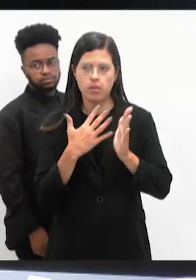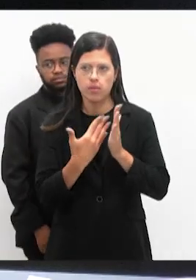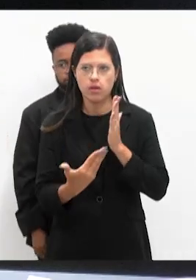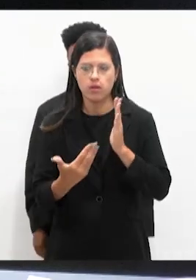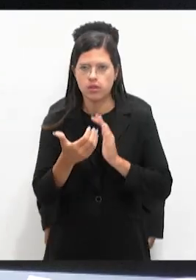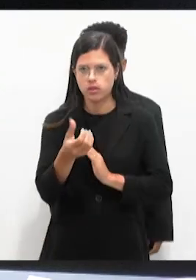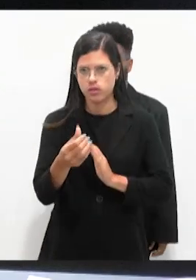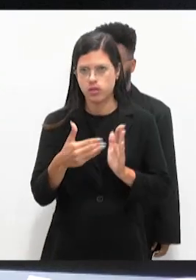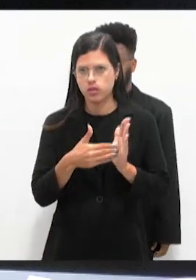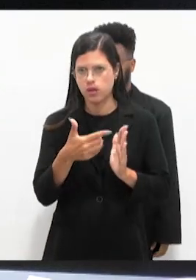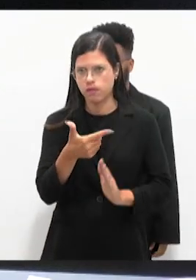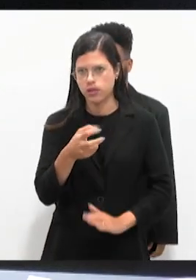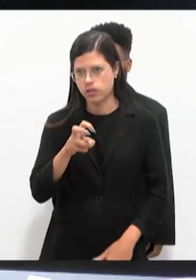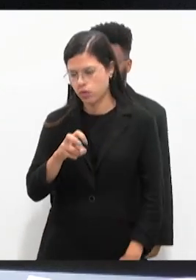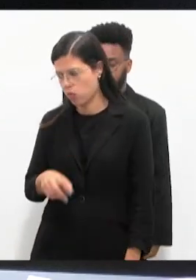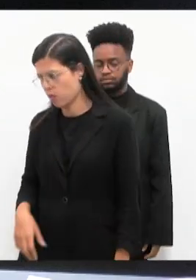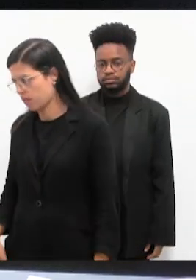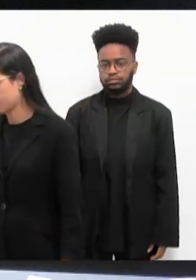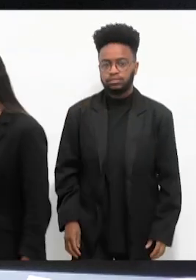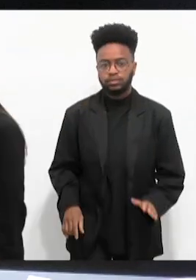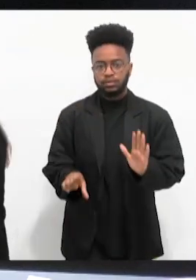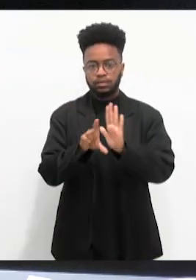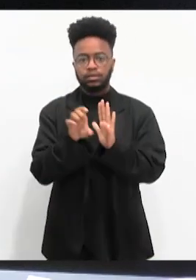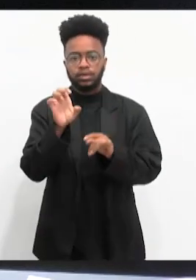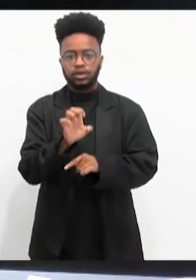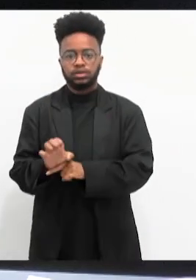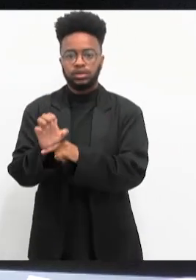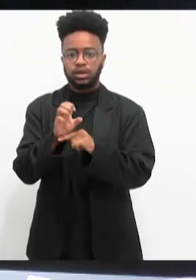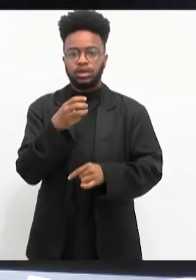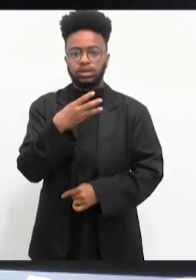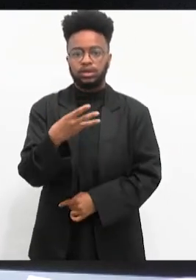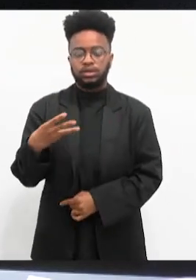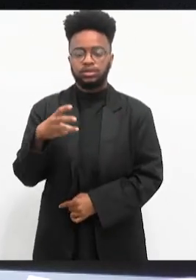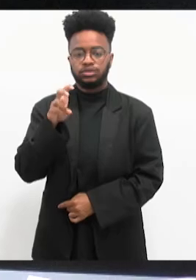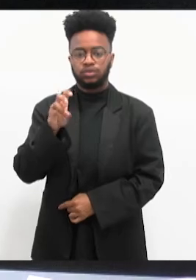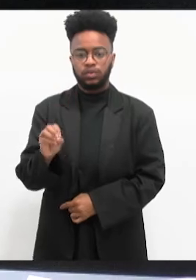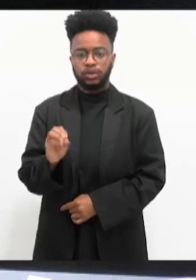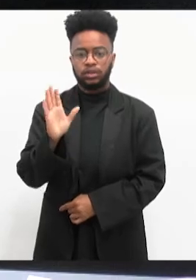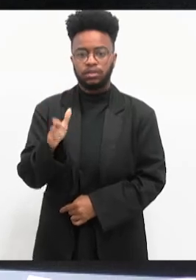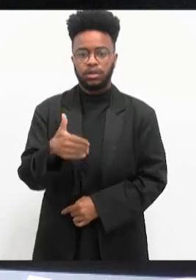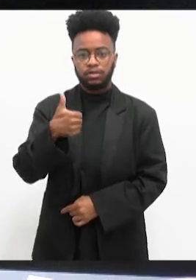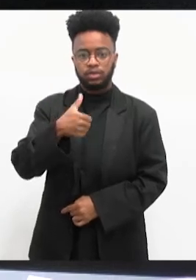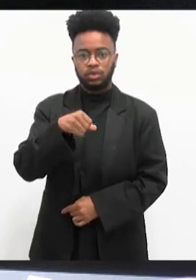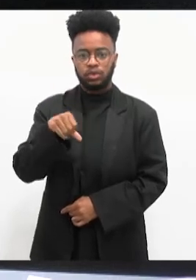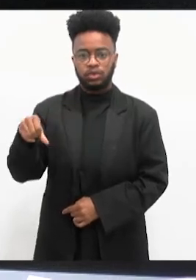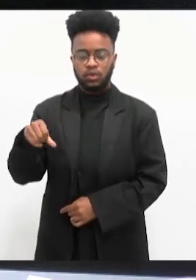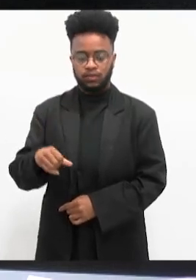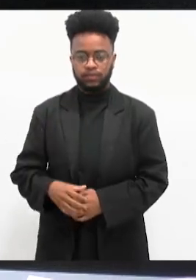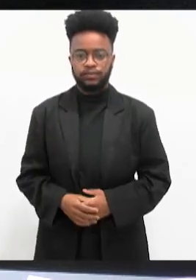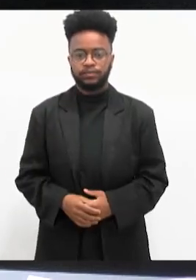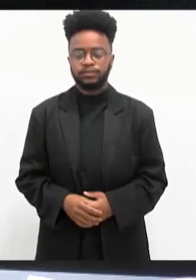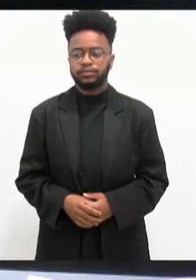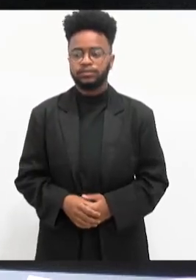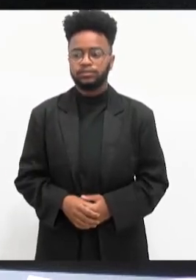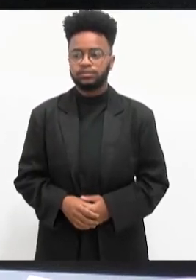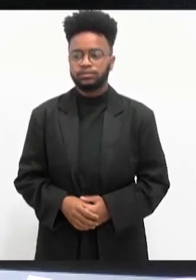16 a 25 da Lei Estadual de 3.350 de 1999. E esta